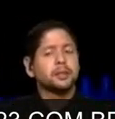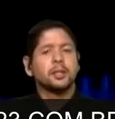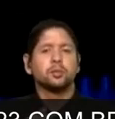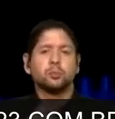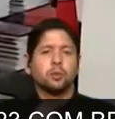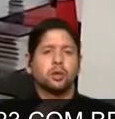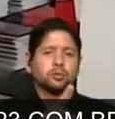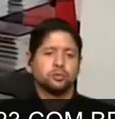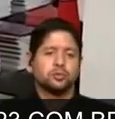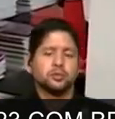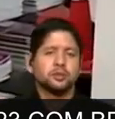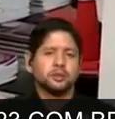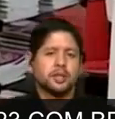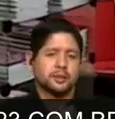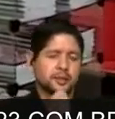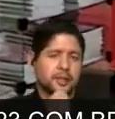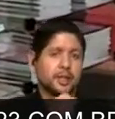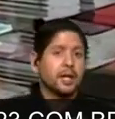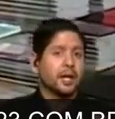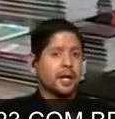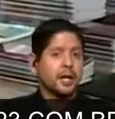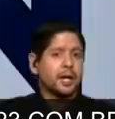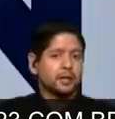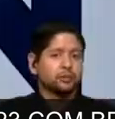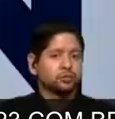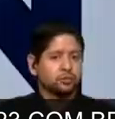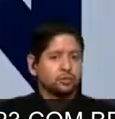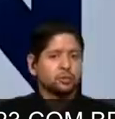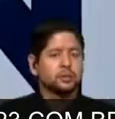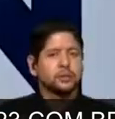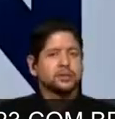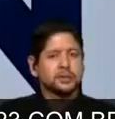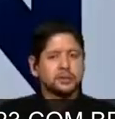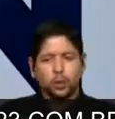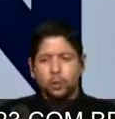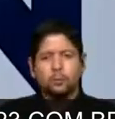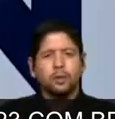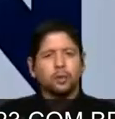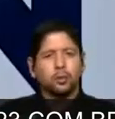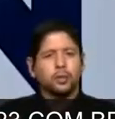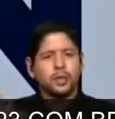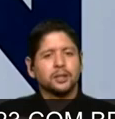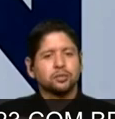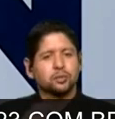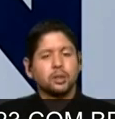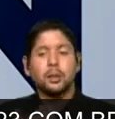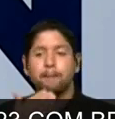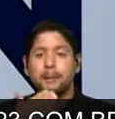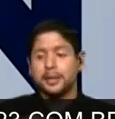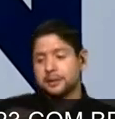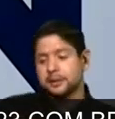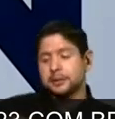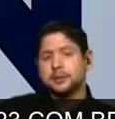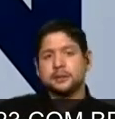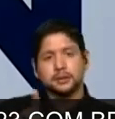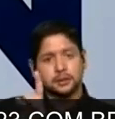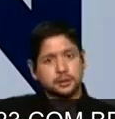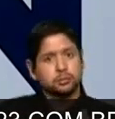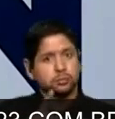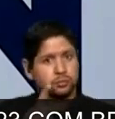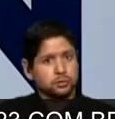não foram utilizados durante o ano letivo. Cobrou algum dos itens, vá na escola, peça, exija, que é direito